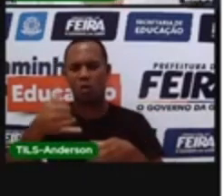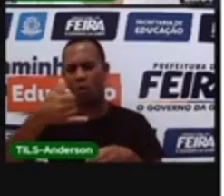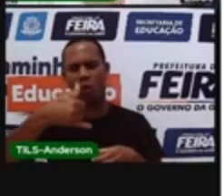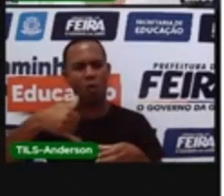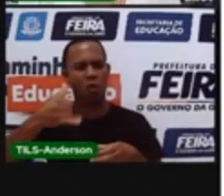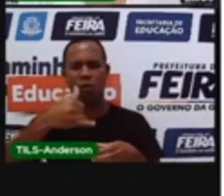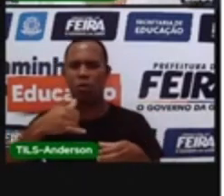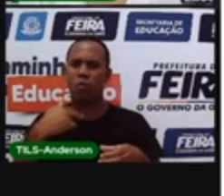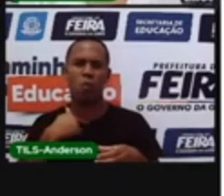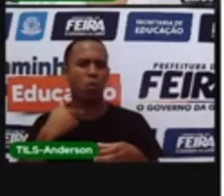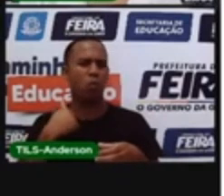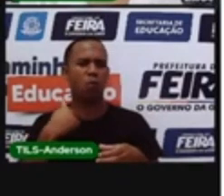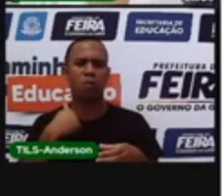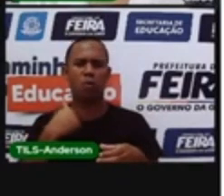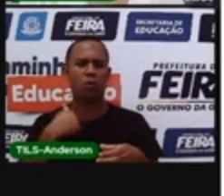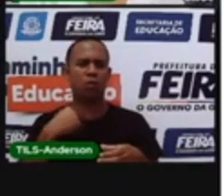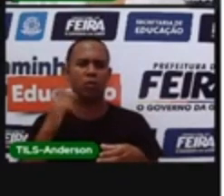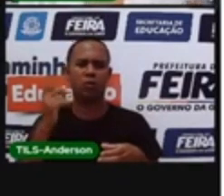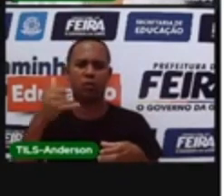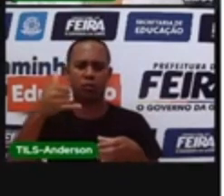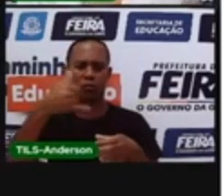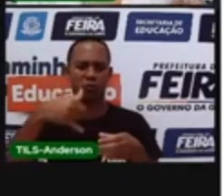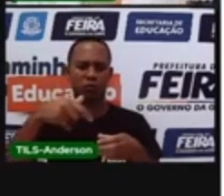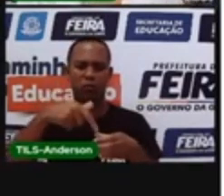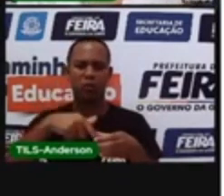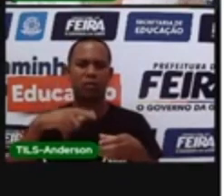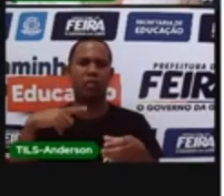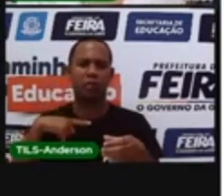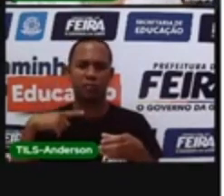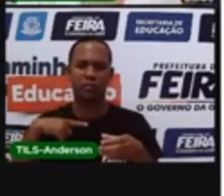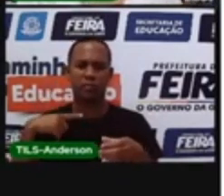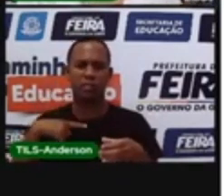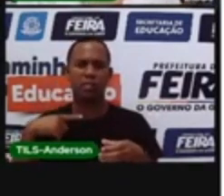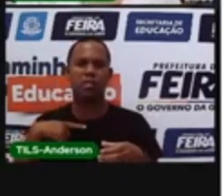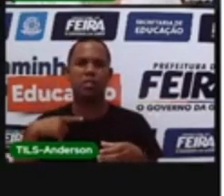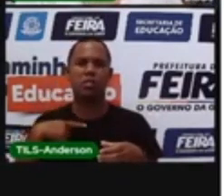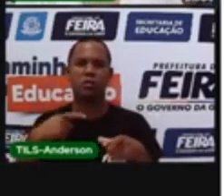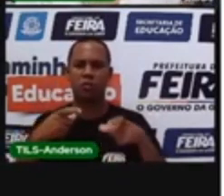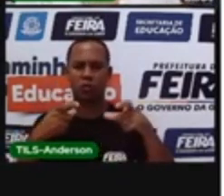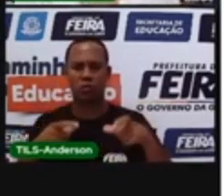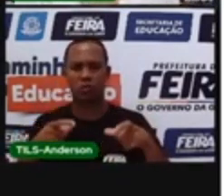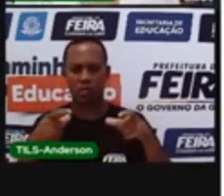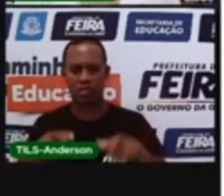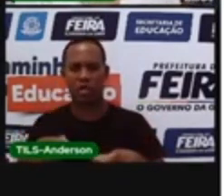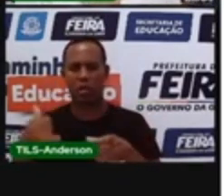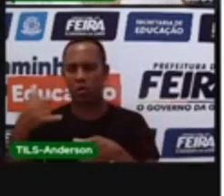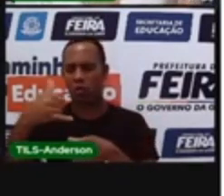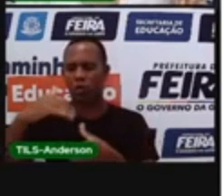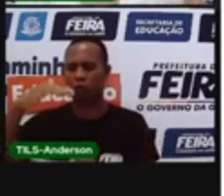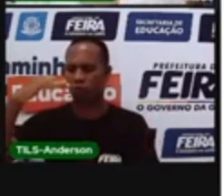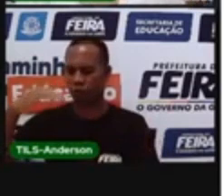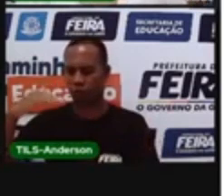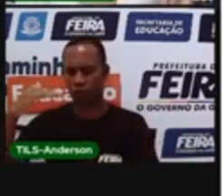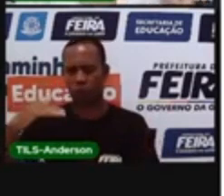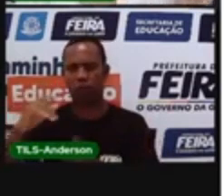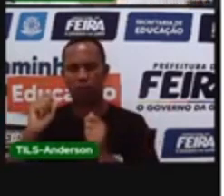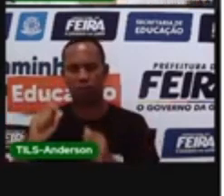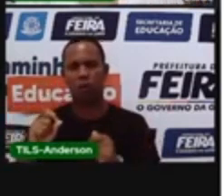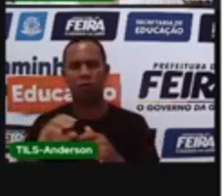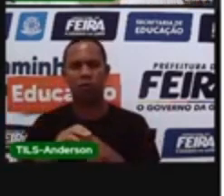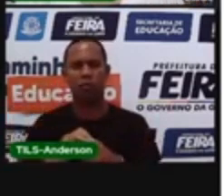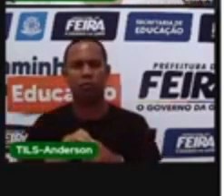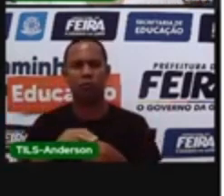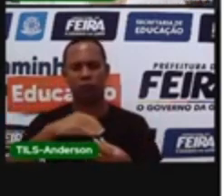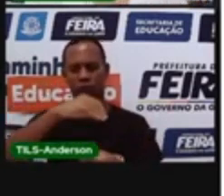que não se deve jogar na pia, tá? Existem pontos de coleta na nossa cidade para o óleo e essas pessoas utilizam,